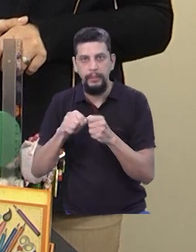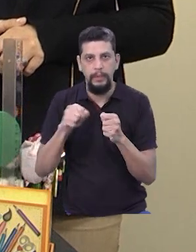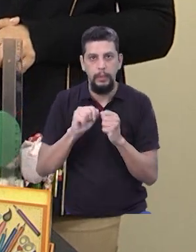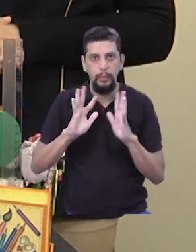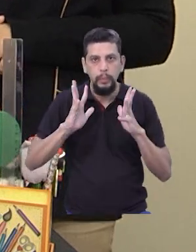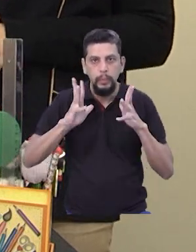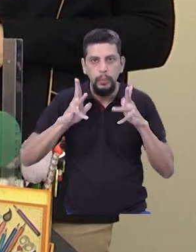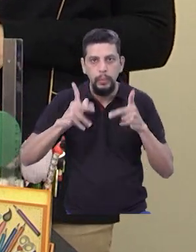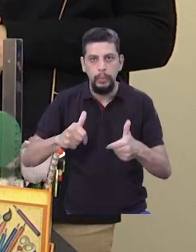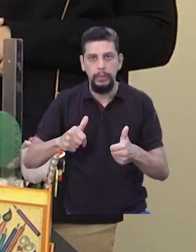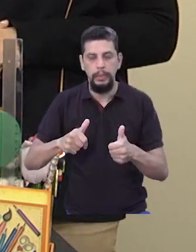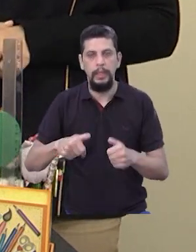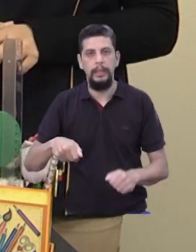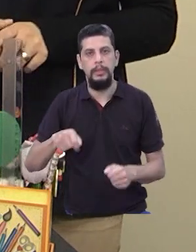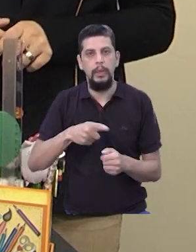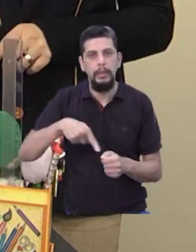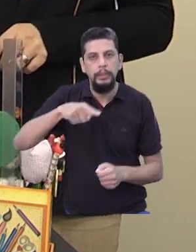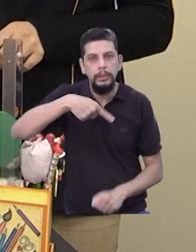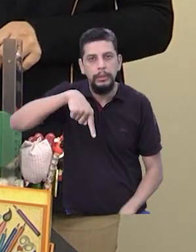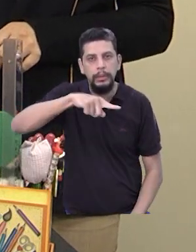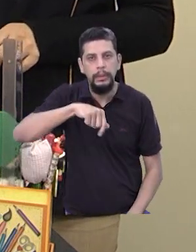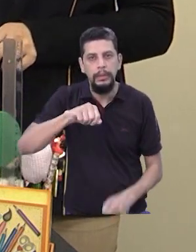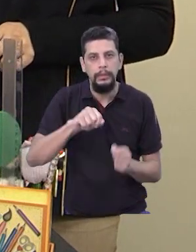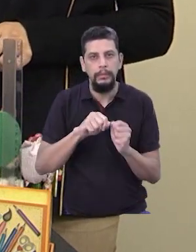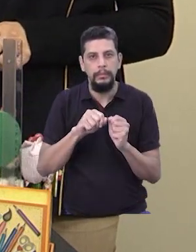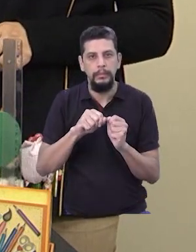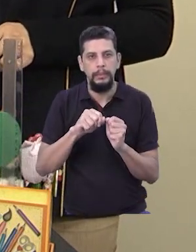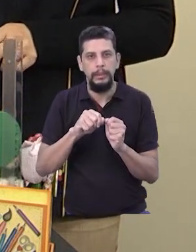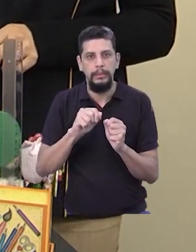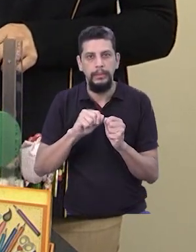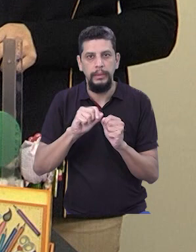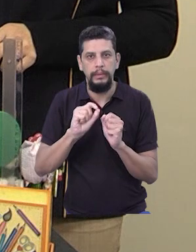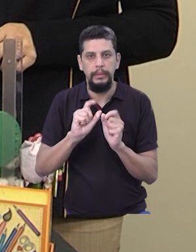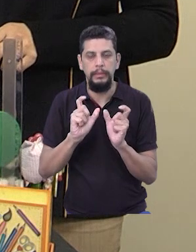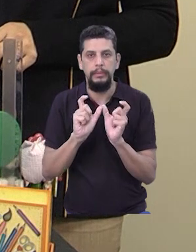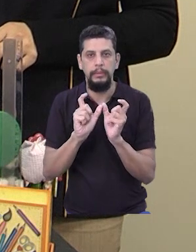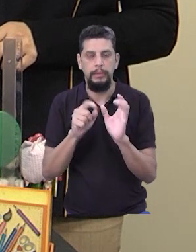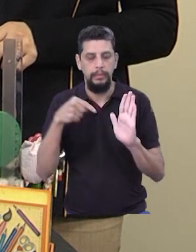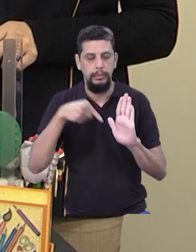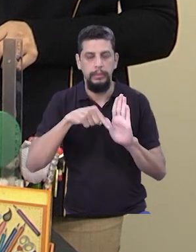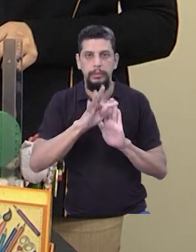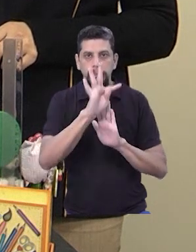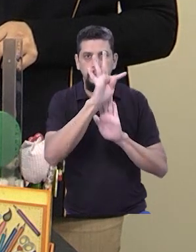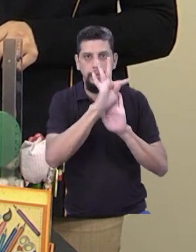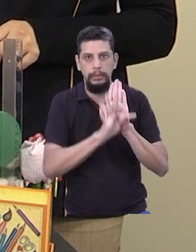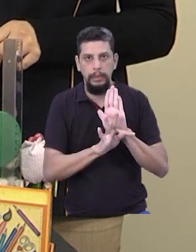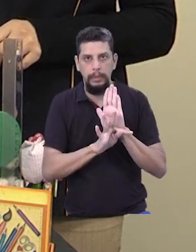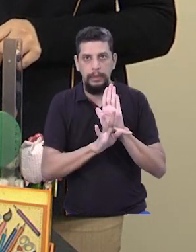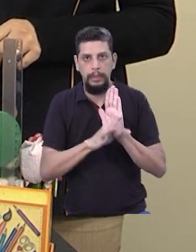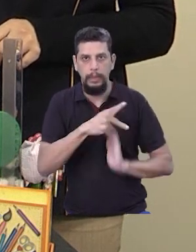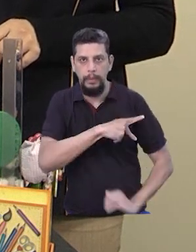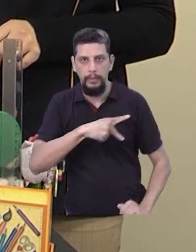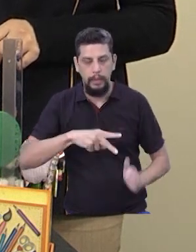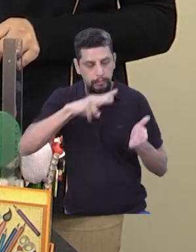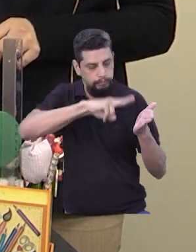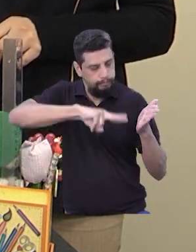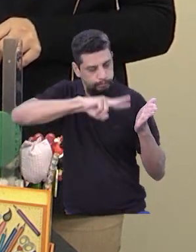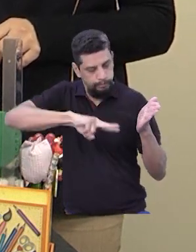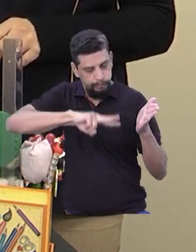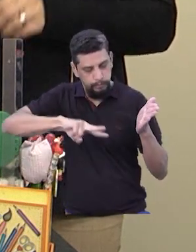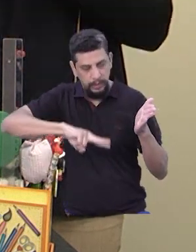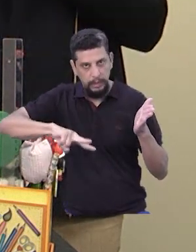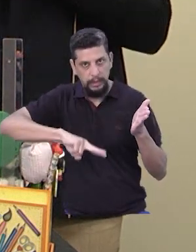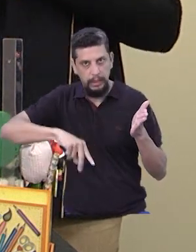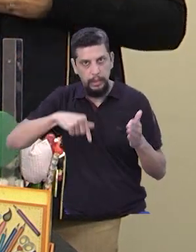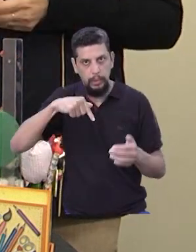Depois que a gente fez isso, nós pegamos o pedacinho do texto que a professora Fabiana